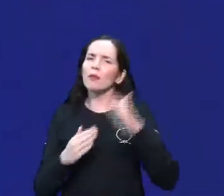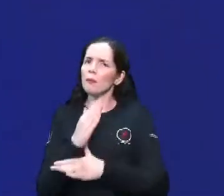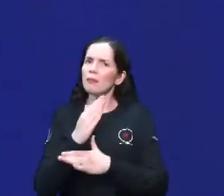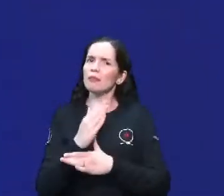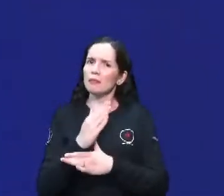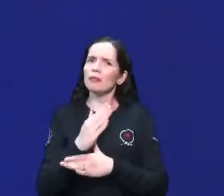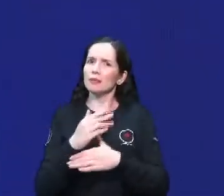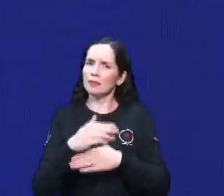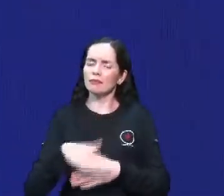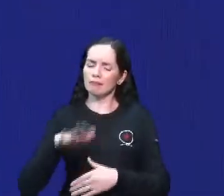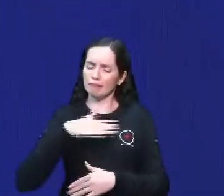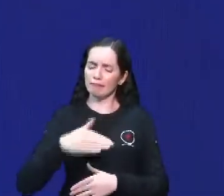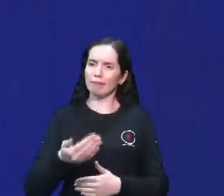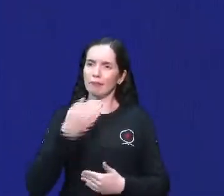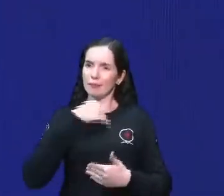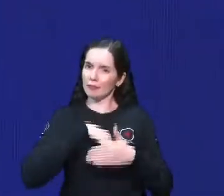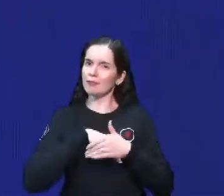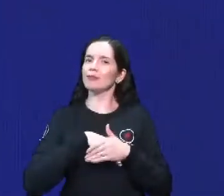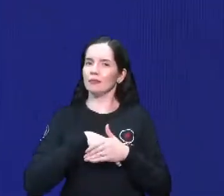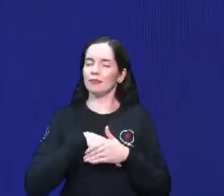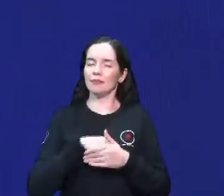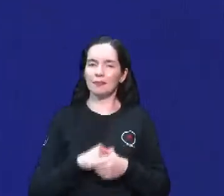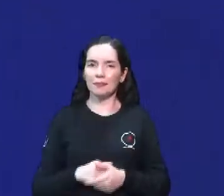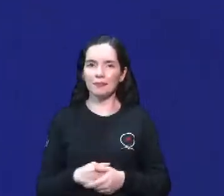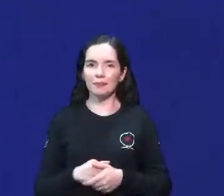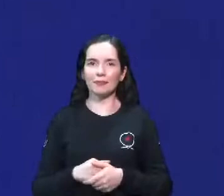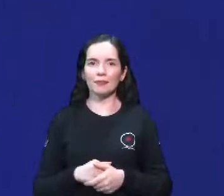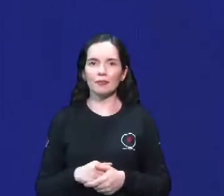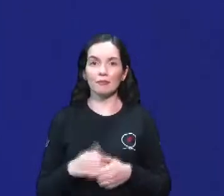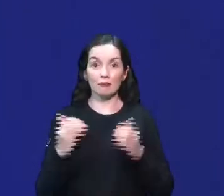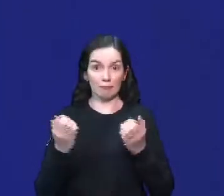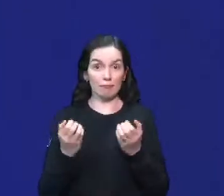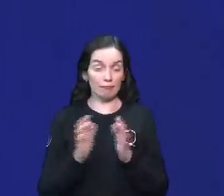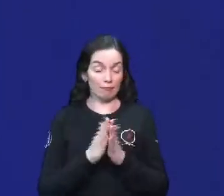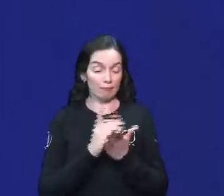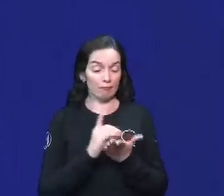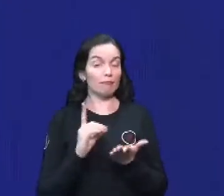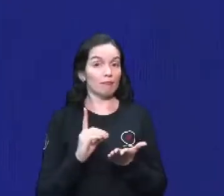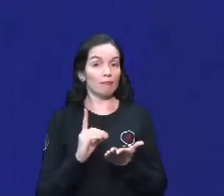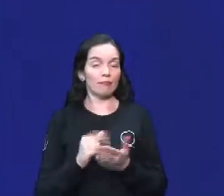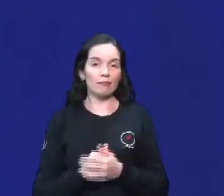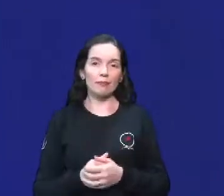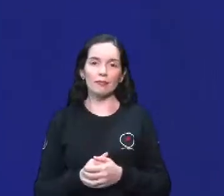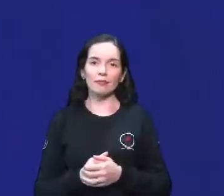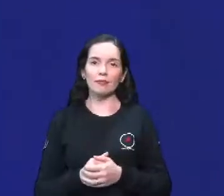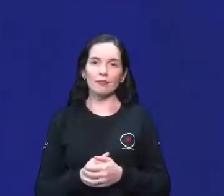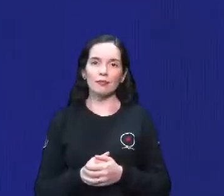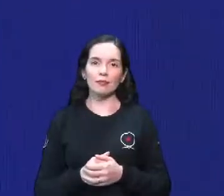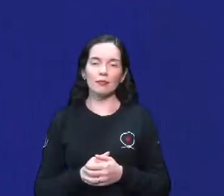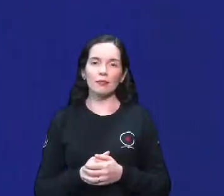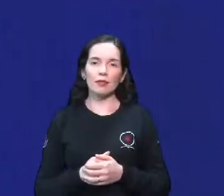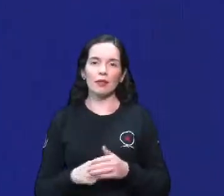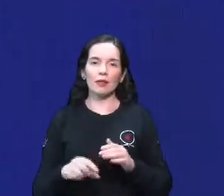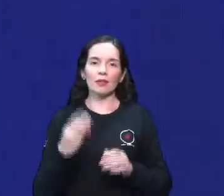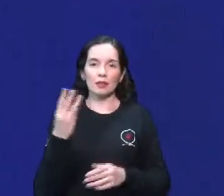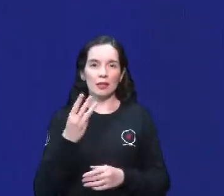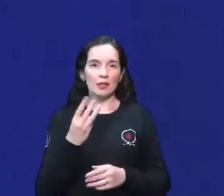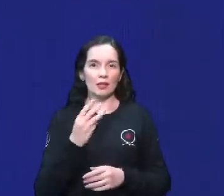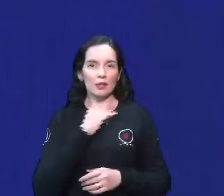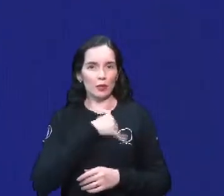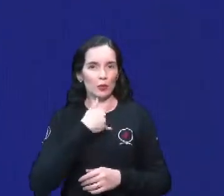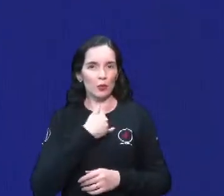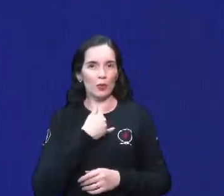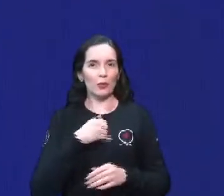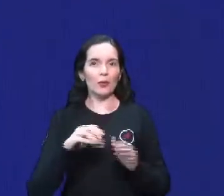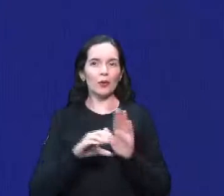coisas dentro de nós. E eu queria que você abrisse a sua Bíblia em 3 João 1,